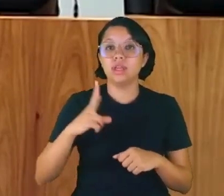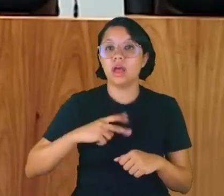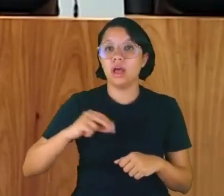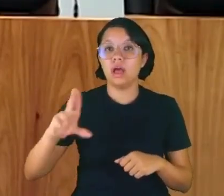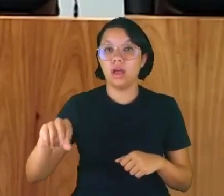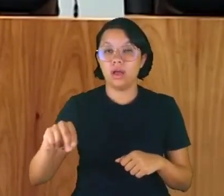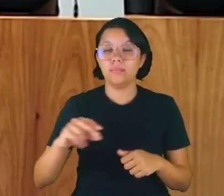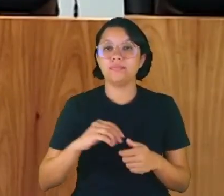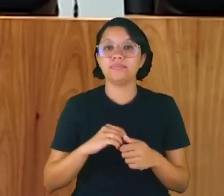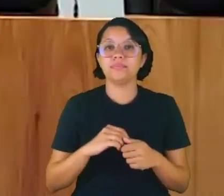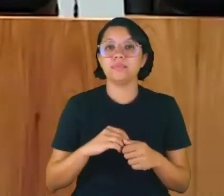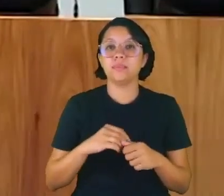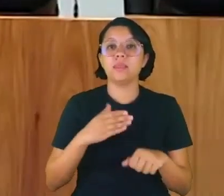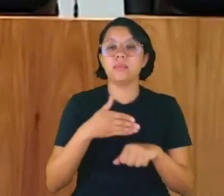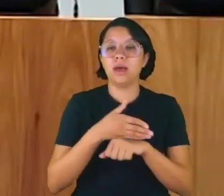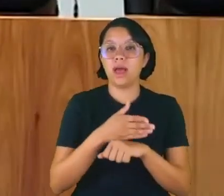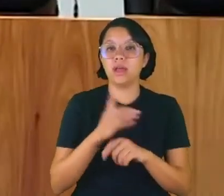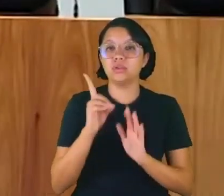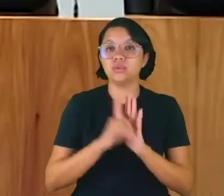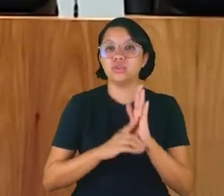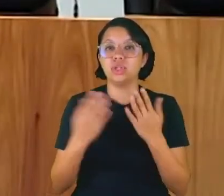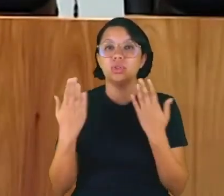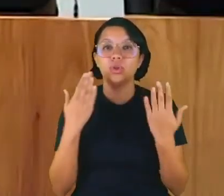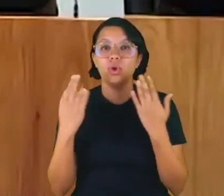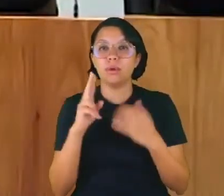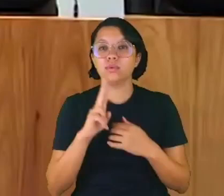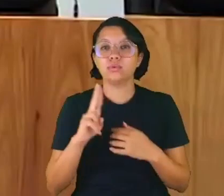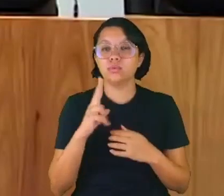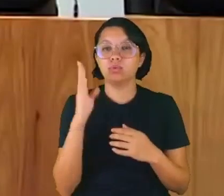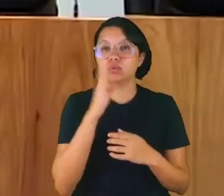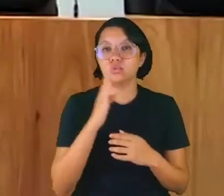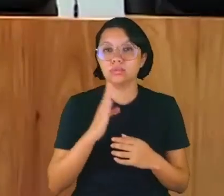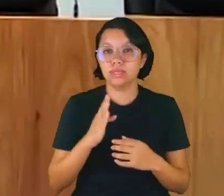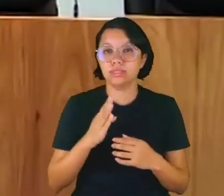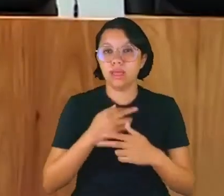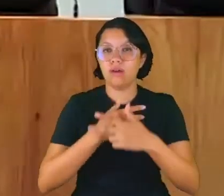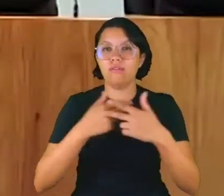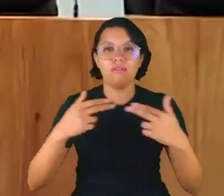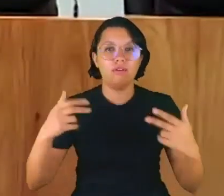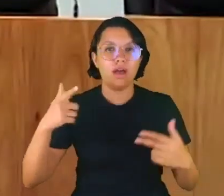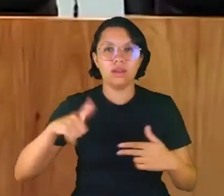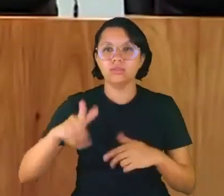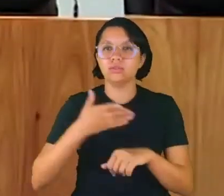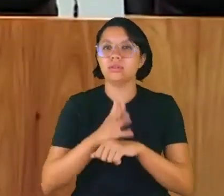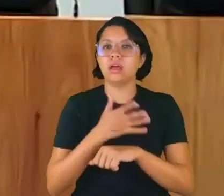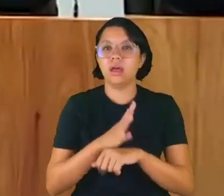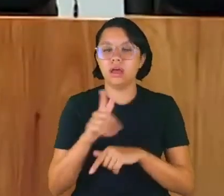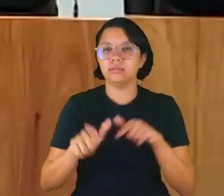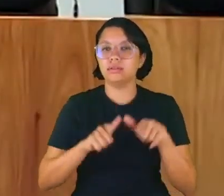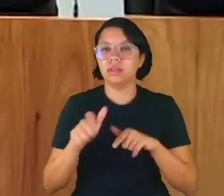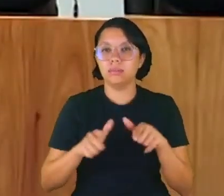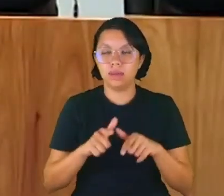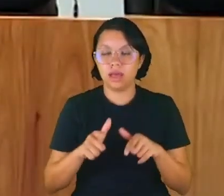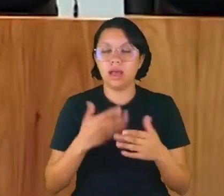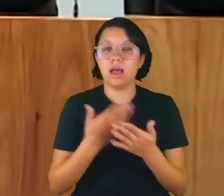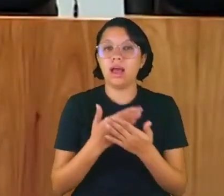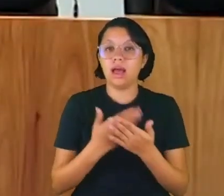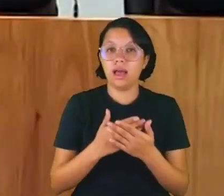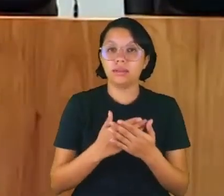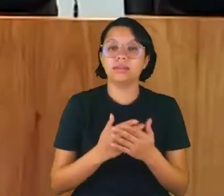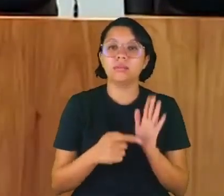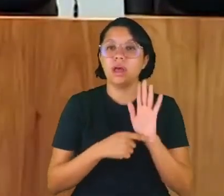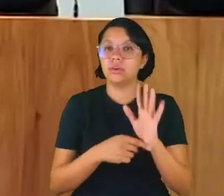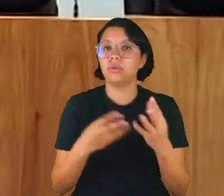Lisboa, membro do Instituto de Direito Comparado Luso-Brasileiro, entre inúmeras outras atividades acadêmicas e colaborações das